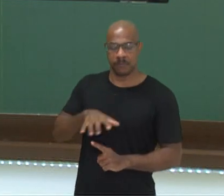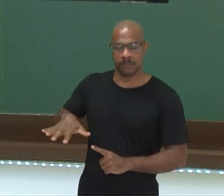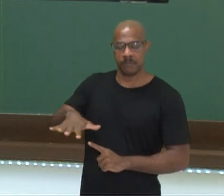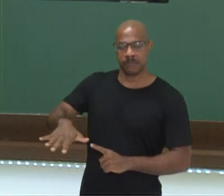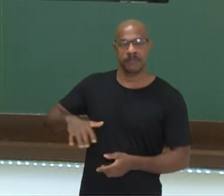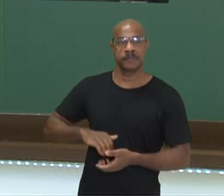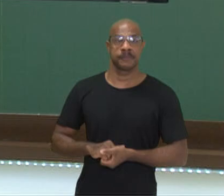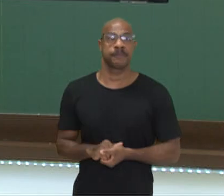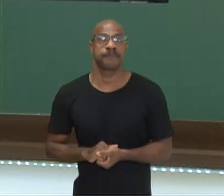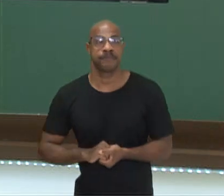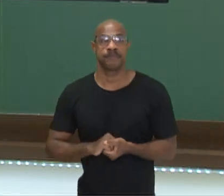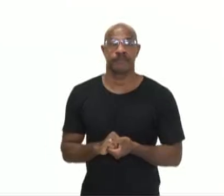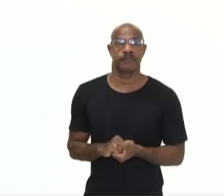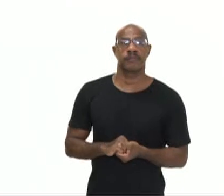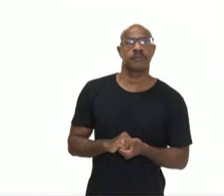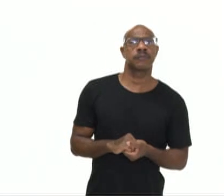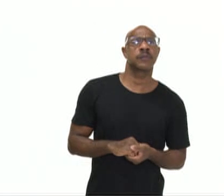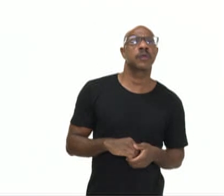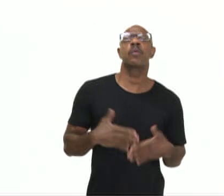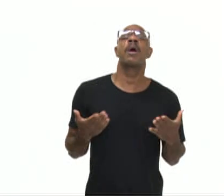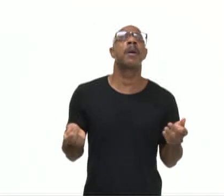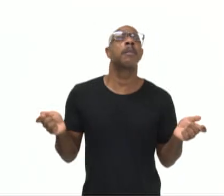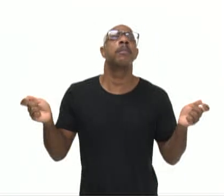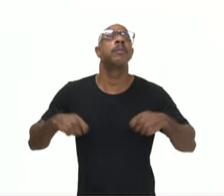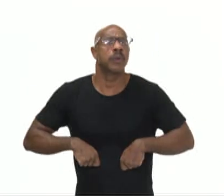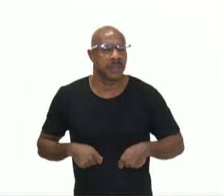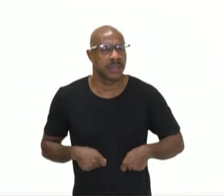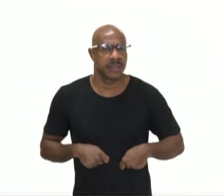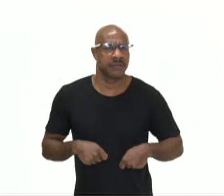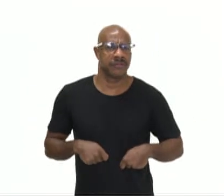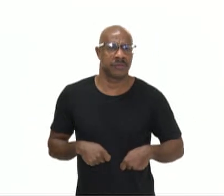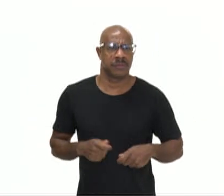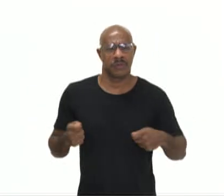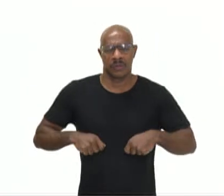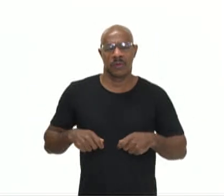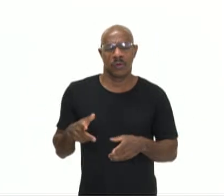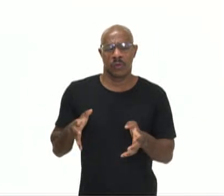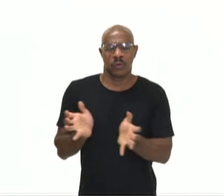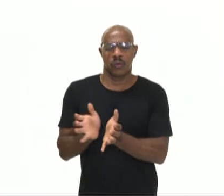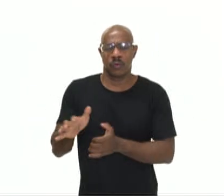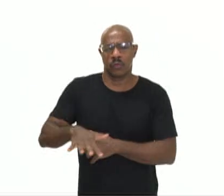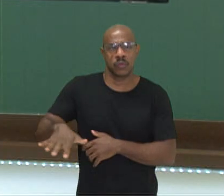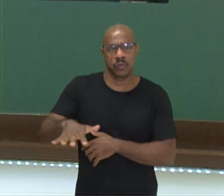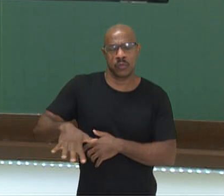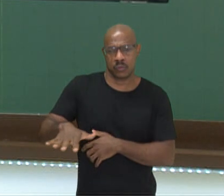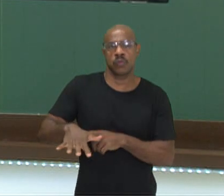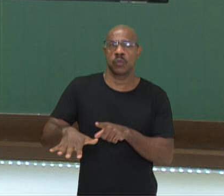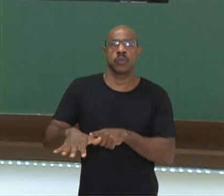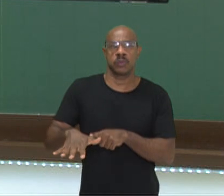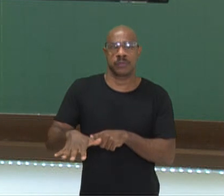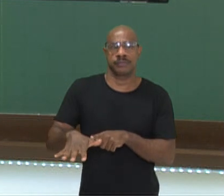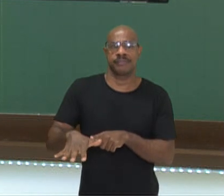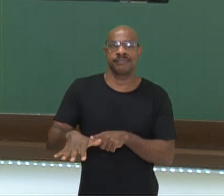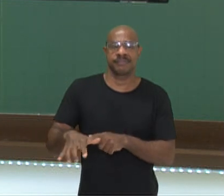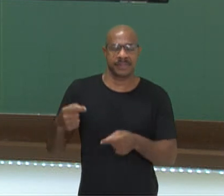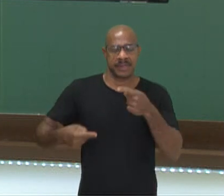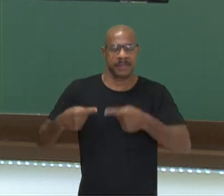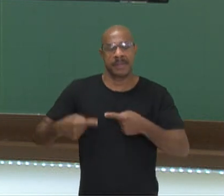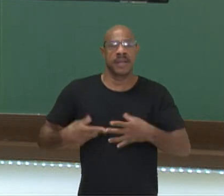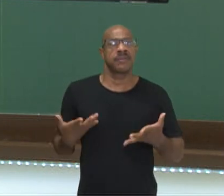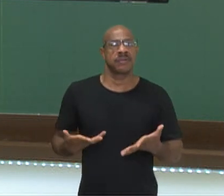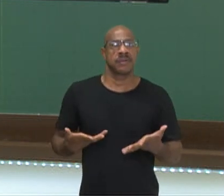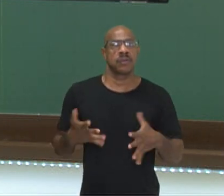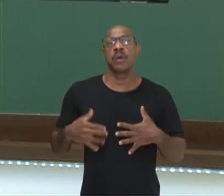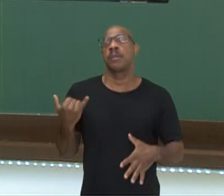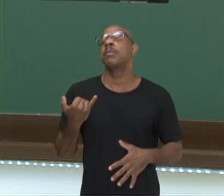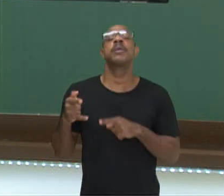Ainda refletindo, qual é a possível intenção dos espectadores de debates? Nós tínhamos ali esses espectadores, esse público que